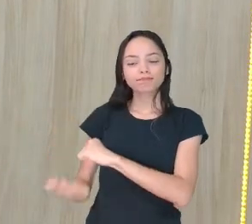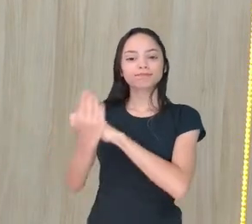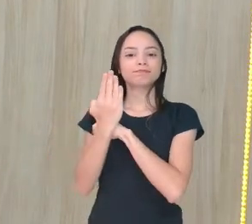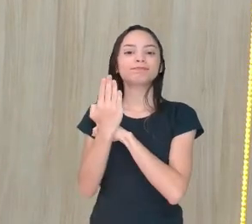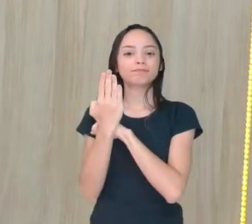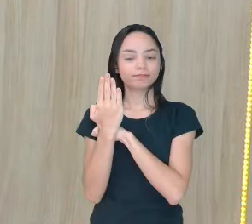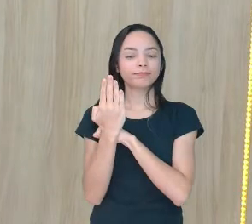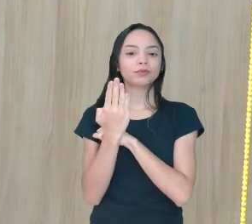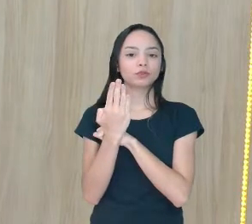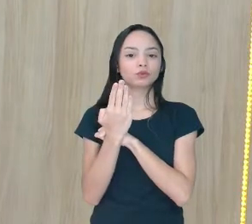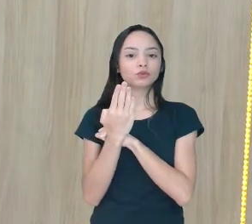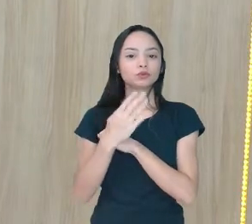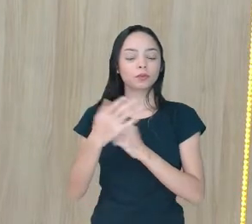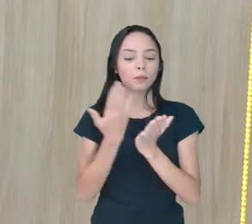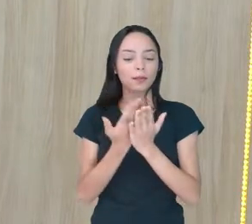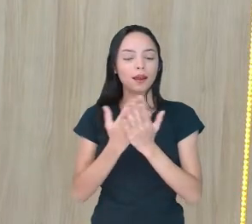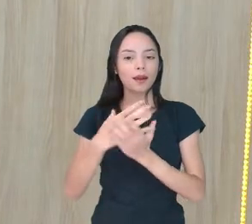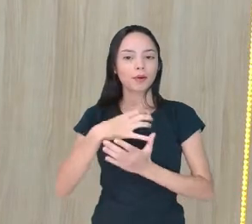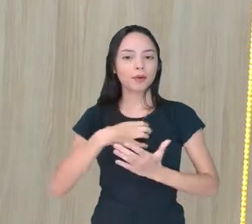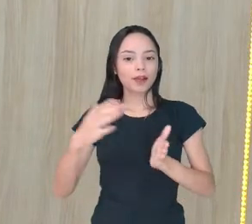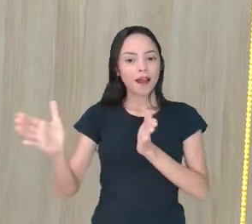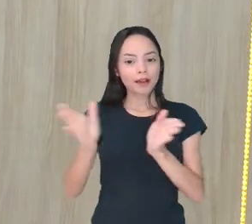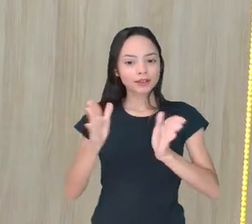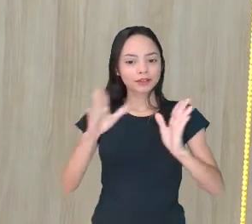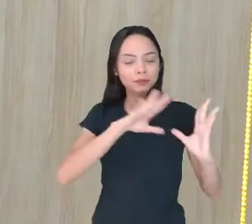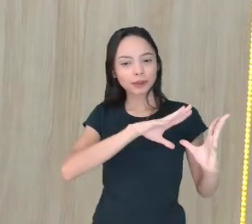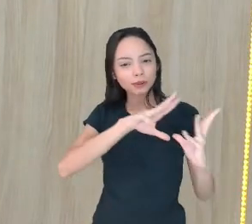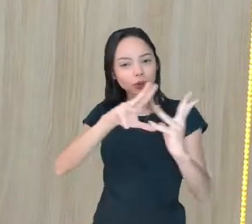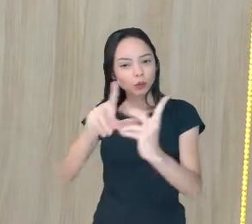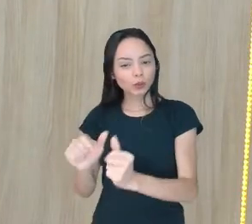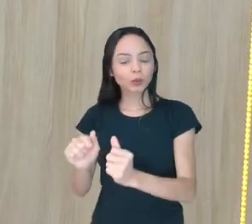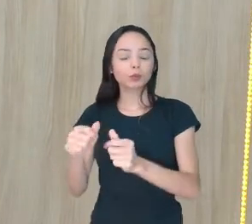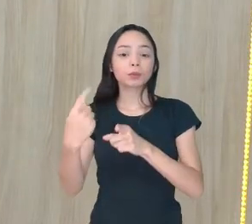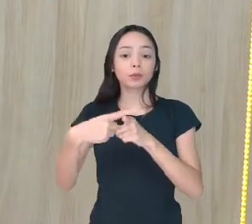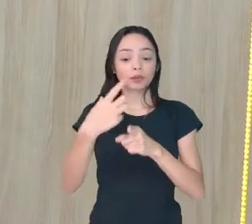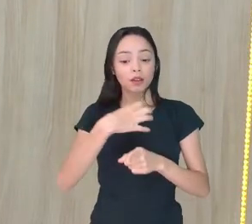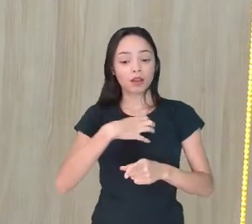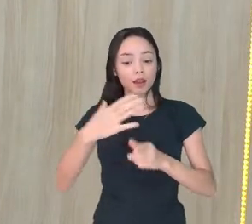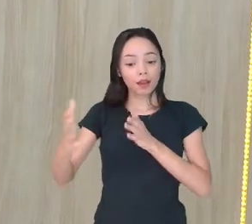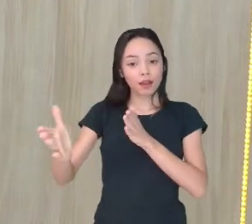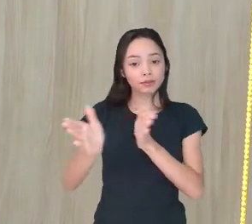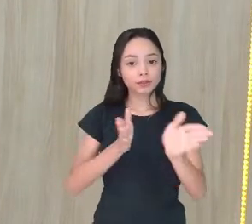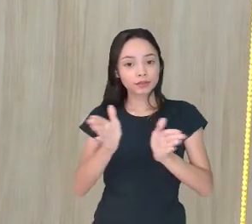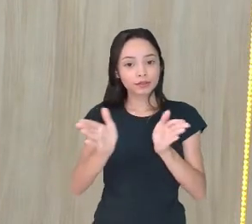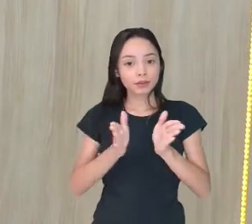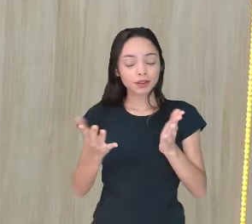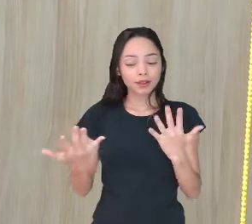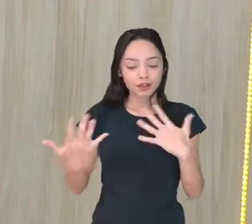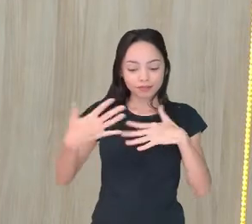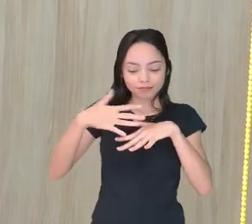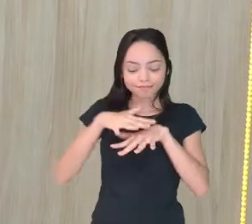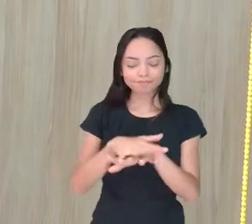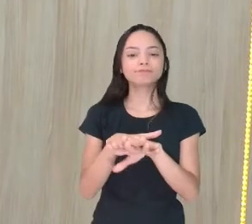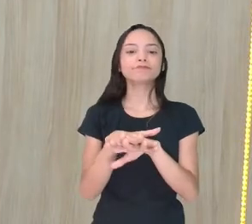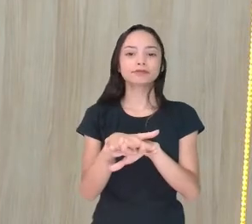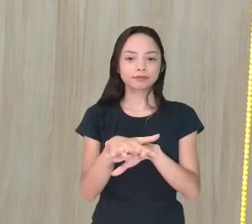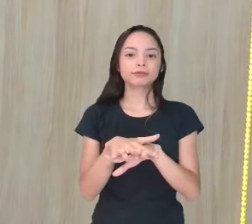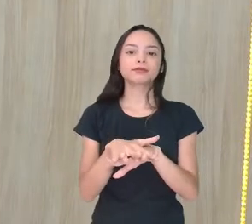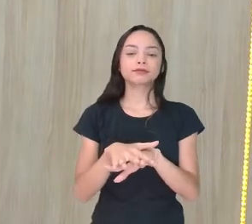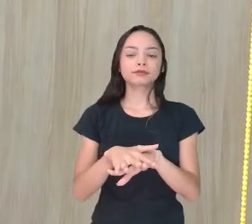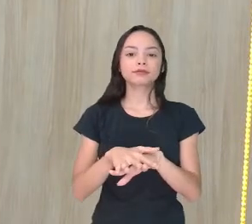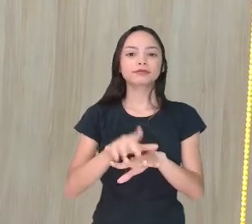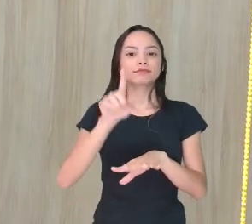mais acessíveis para todos e todas, porque acessibilidade e inclusão são